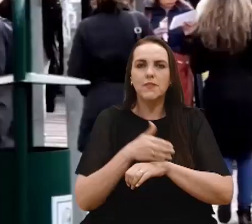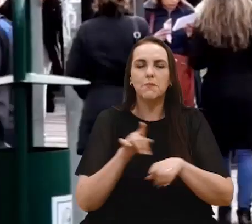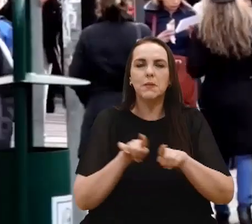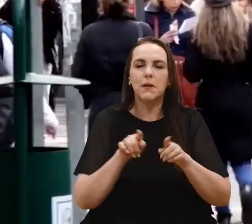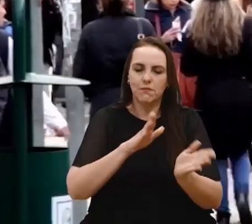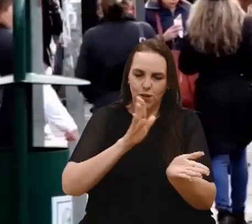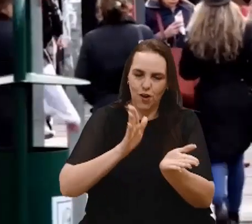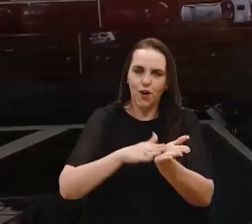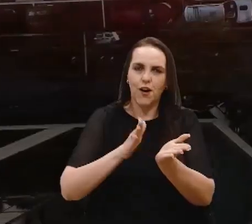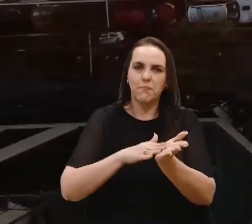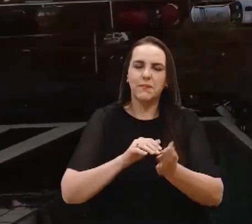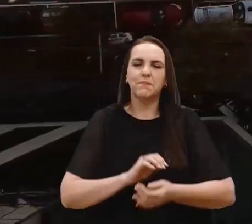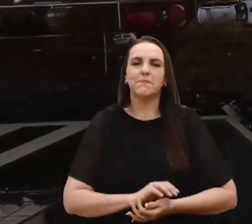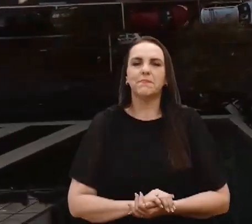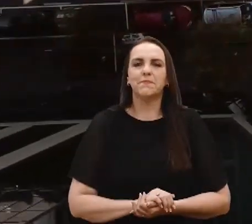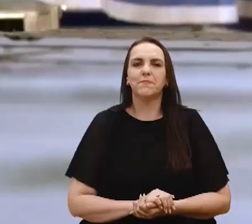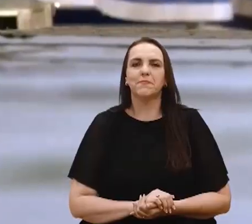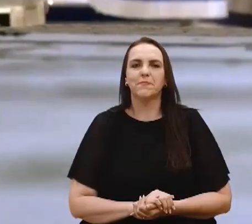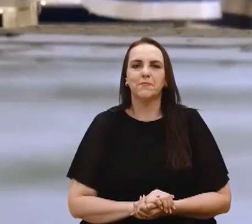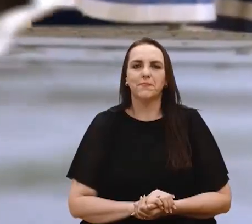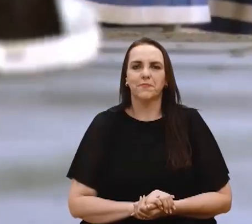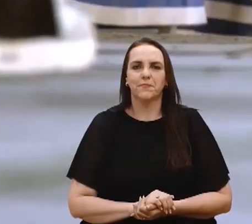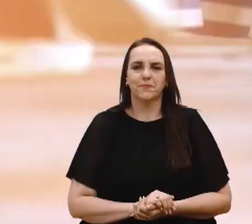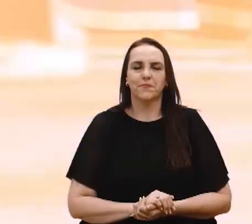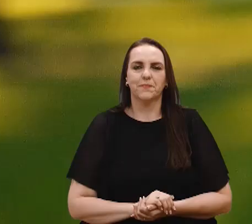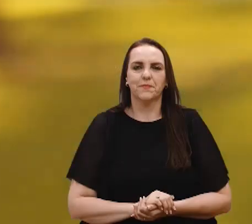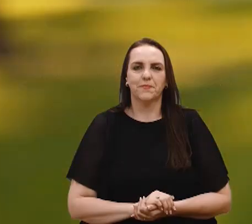e também cobra.